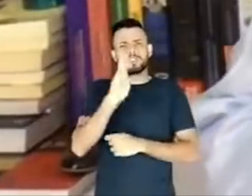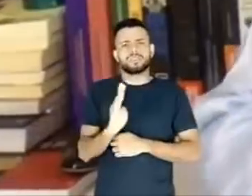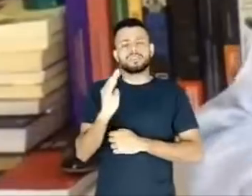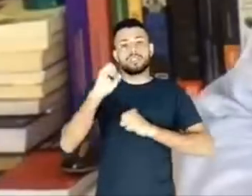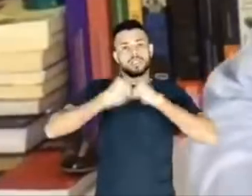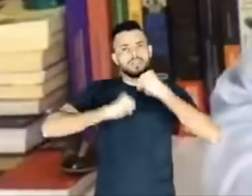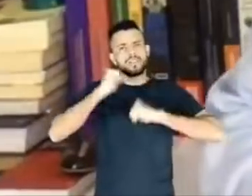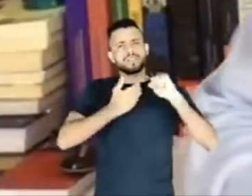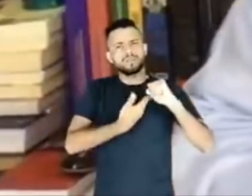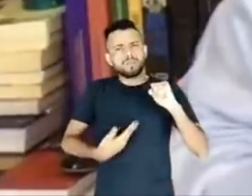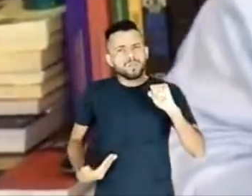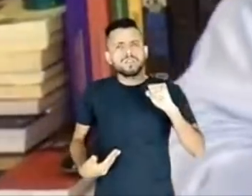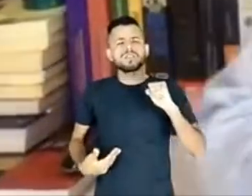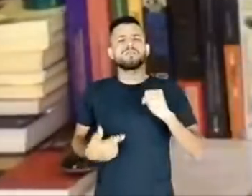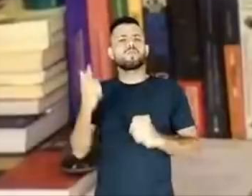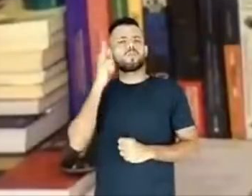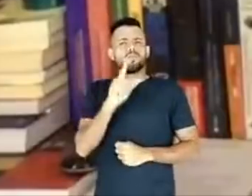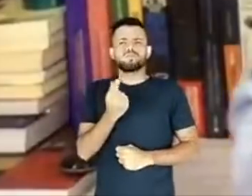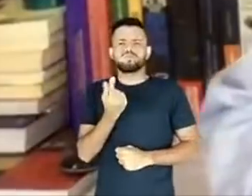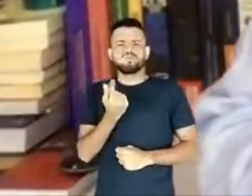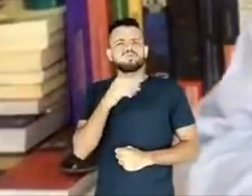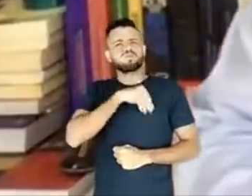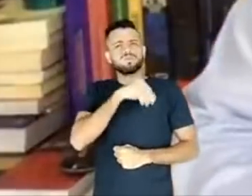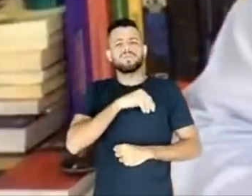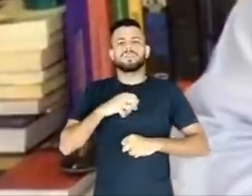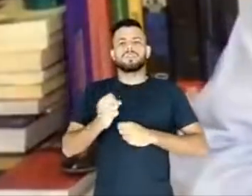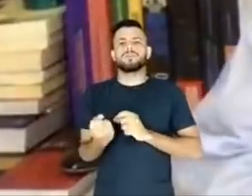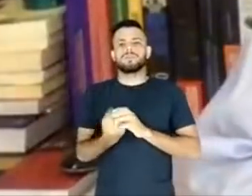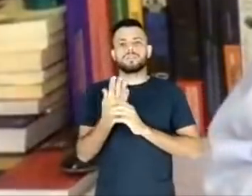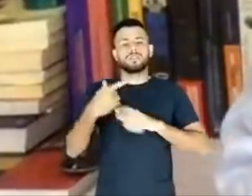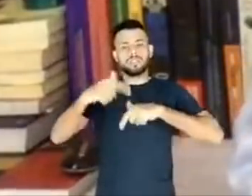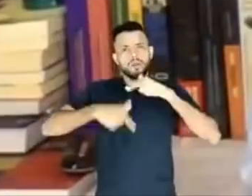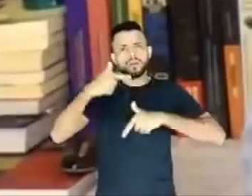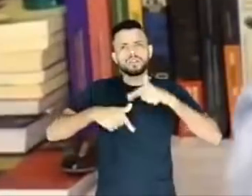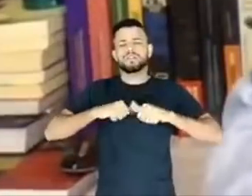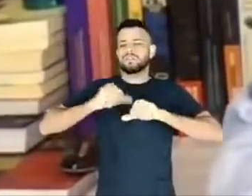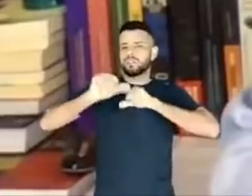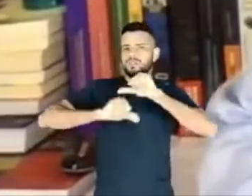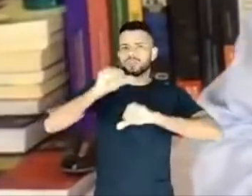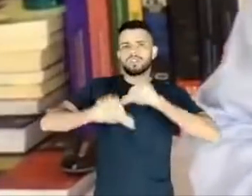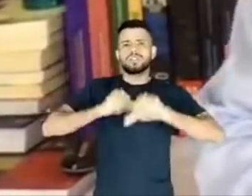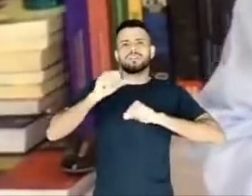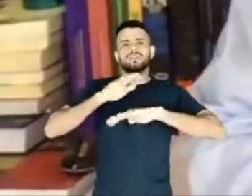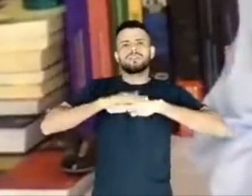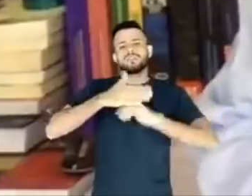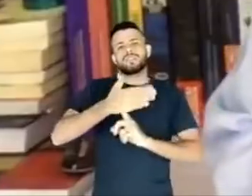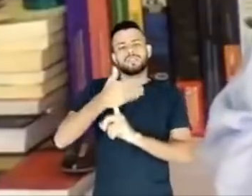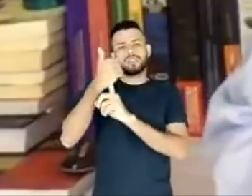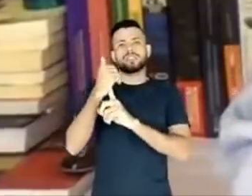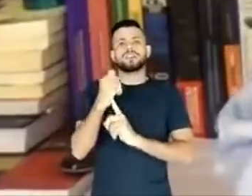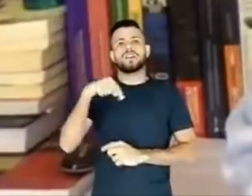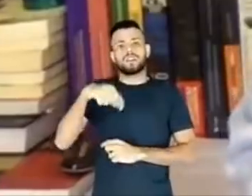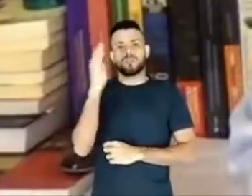rentáveis, geradora de emprego e geradora de formação de ciência e tecnologia no nosso país, para